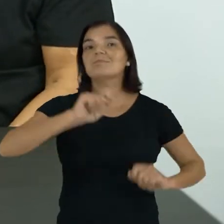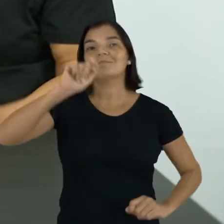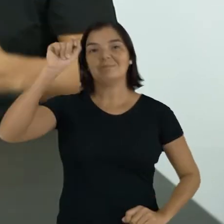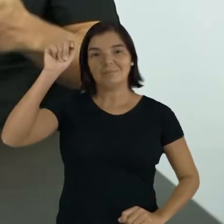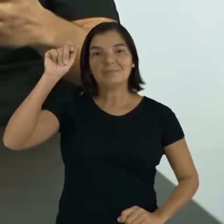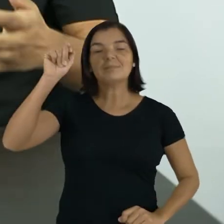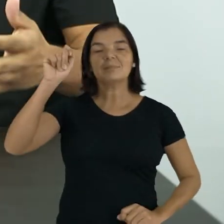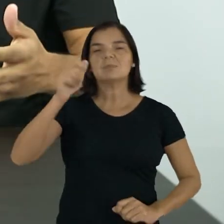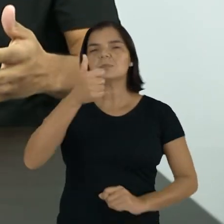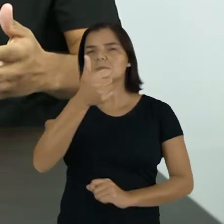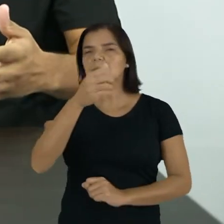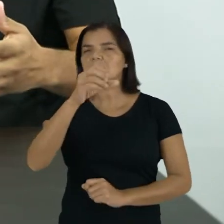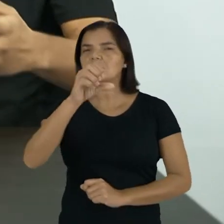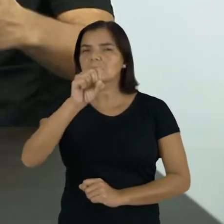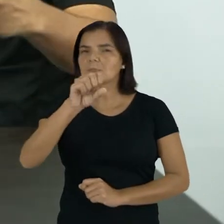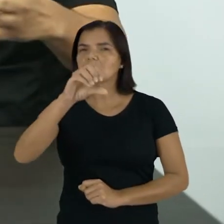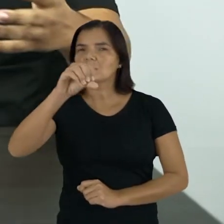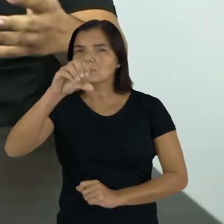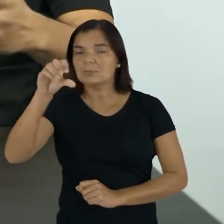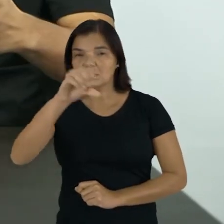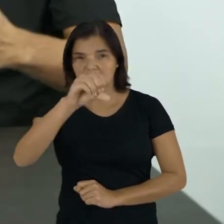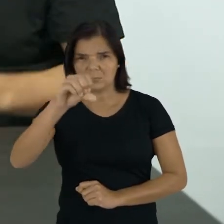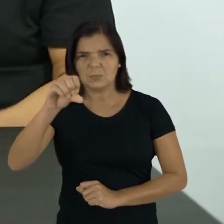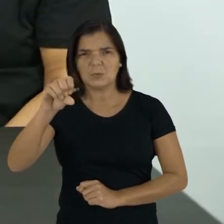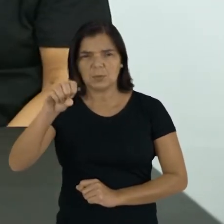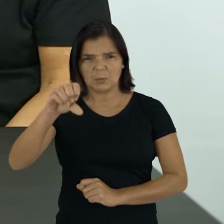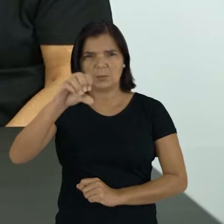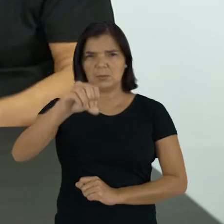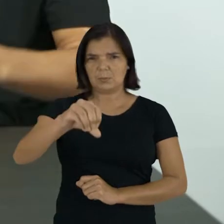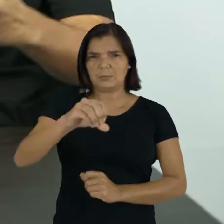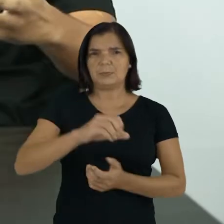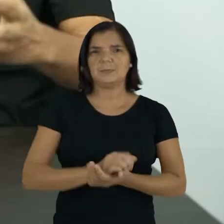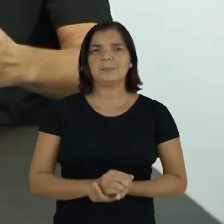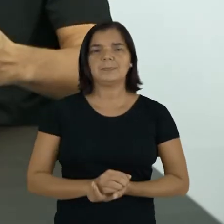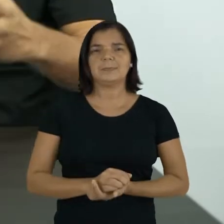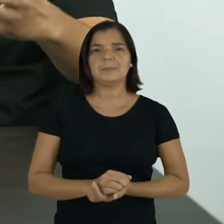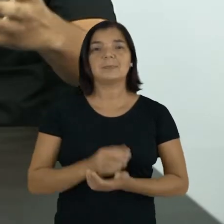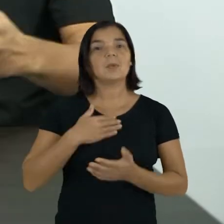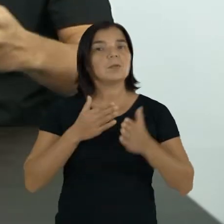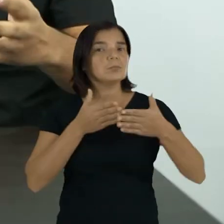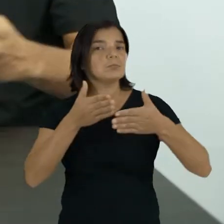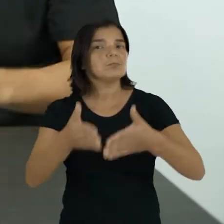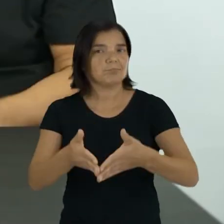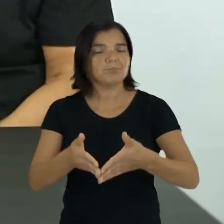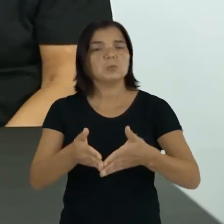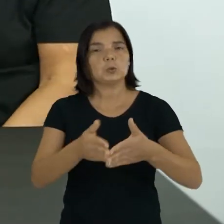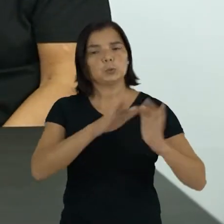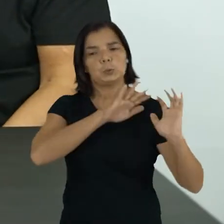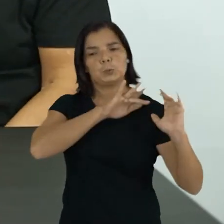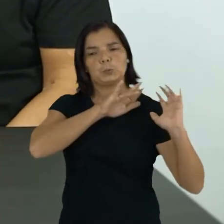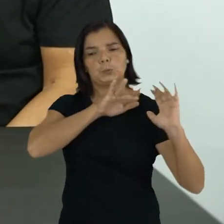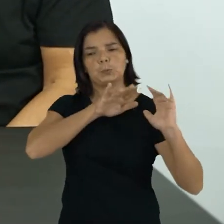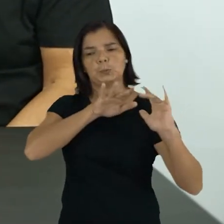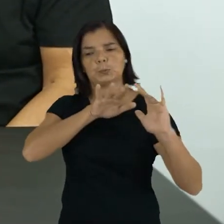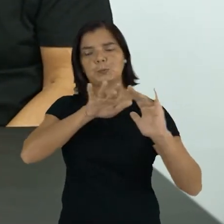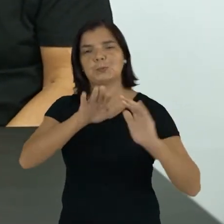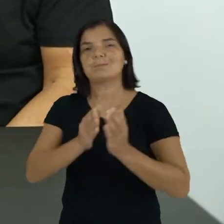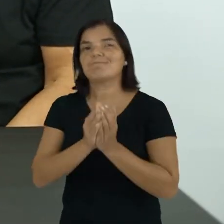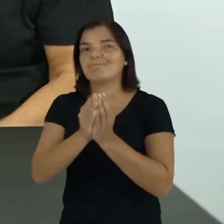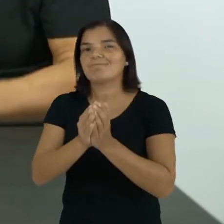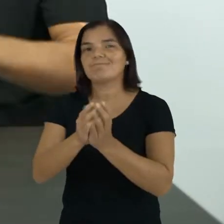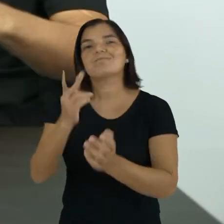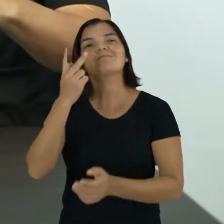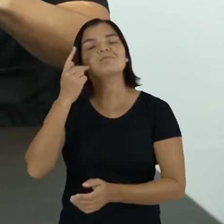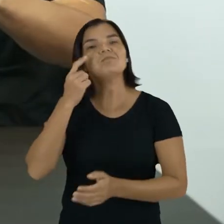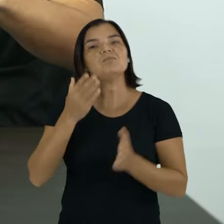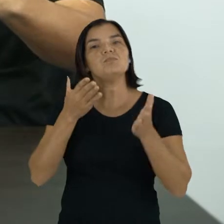1899, os brasileiros, esses nordestinos que estavam chegando em massa aqui no nosso Acre, começaram